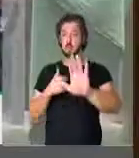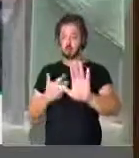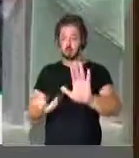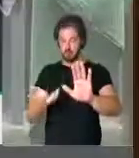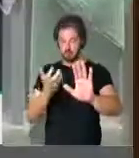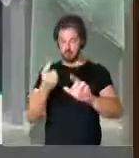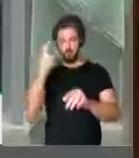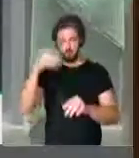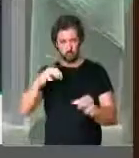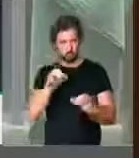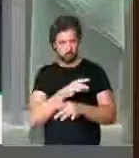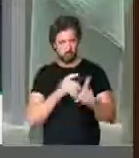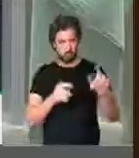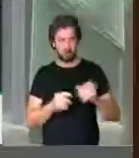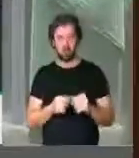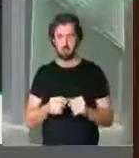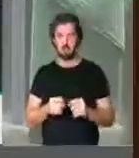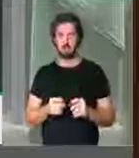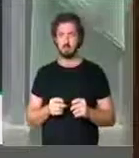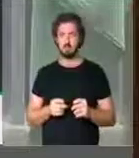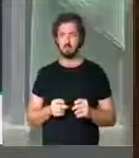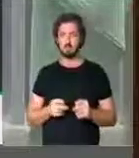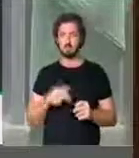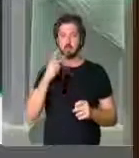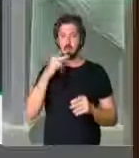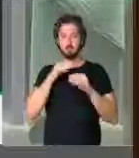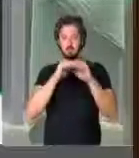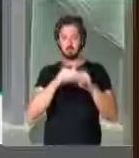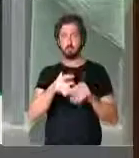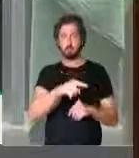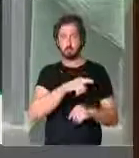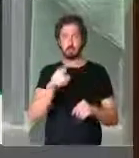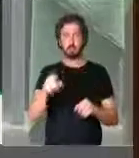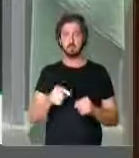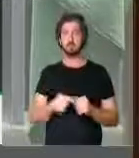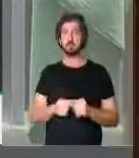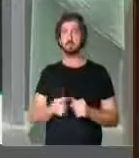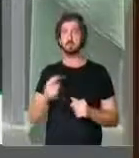senhor presidente, já pedir 1 minuto para concluir, dizer para Vossa Excelência